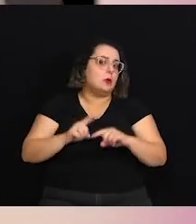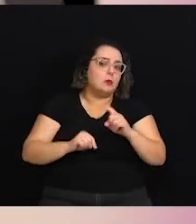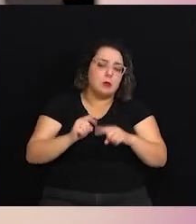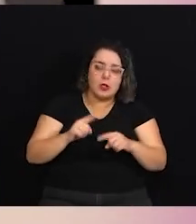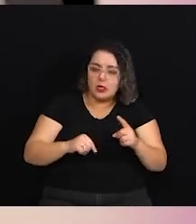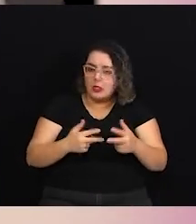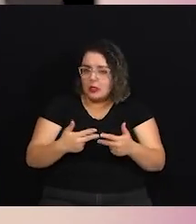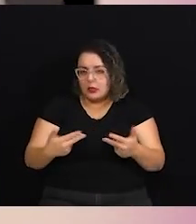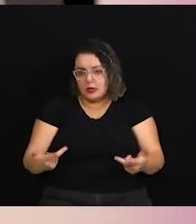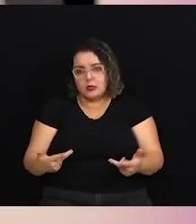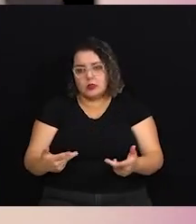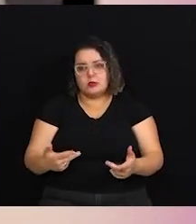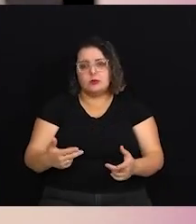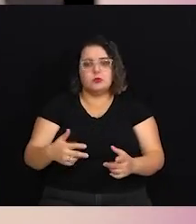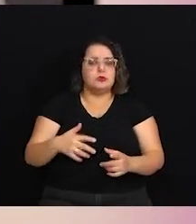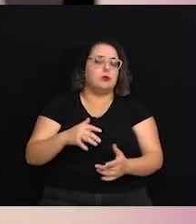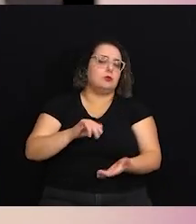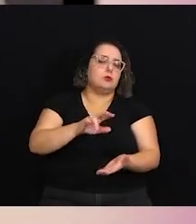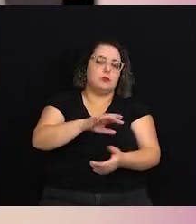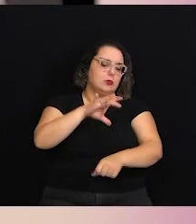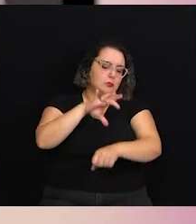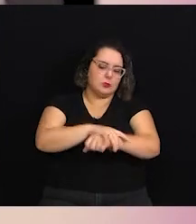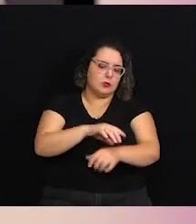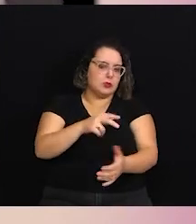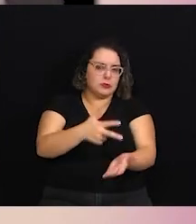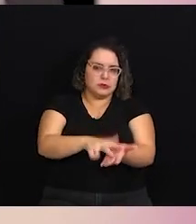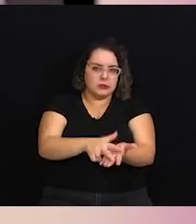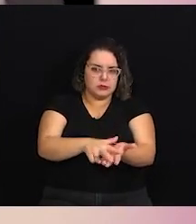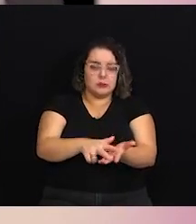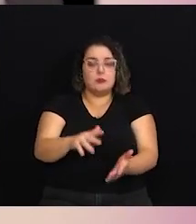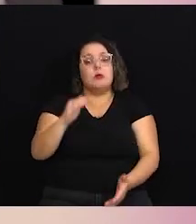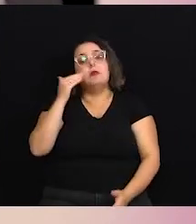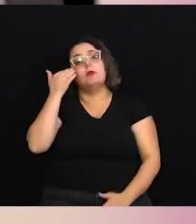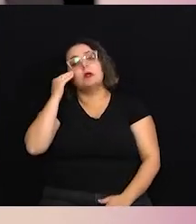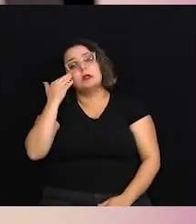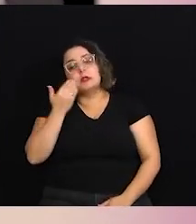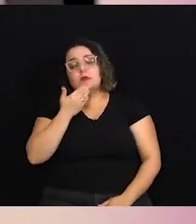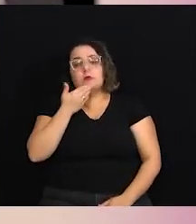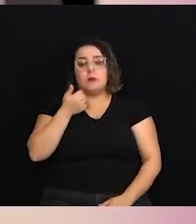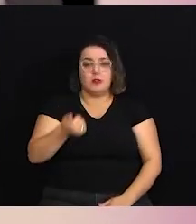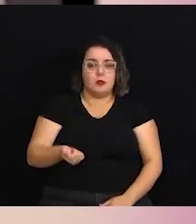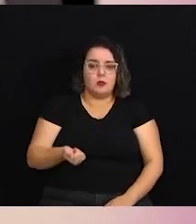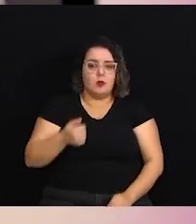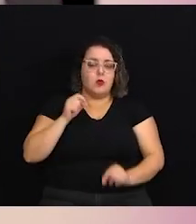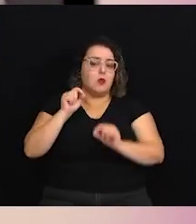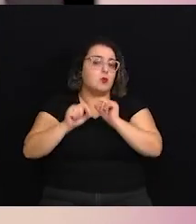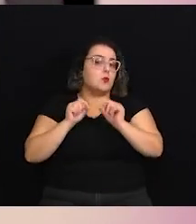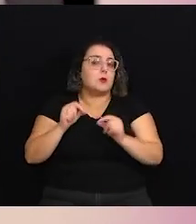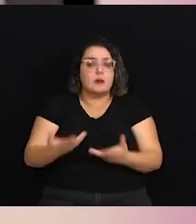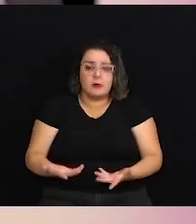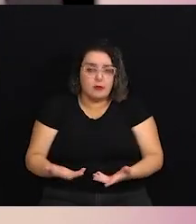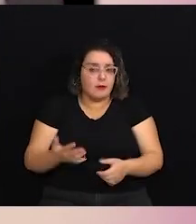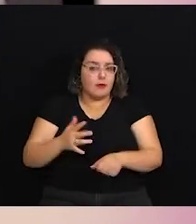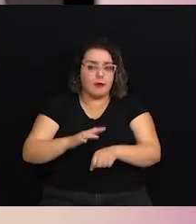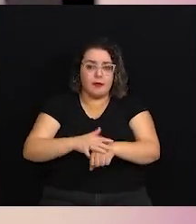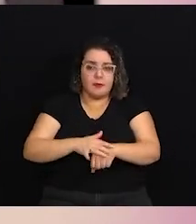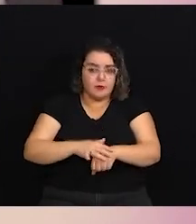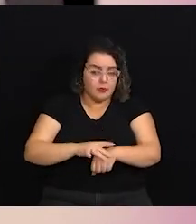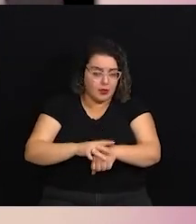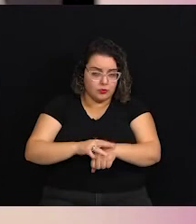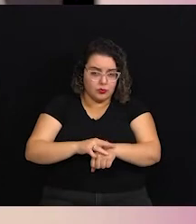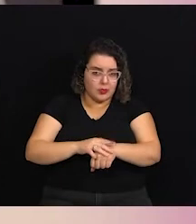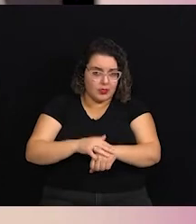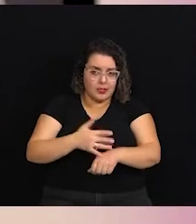material de sobrepor e Cia e para você entender melhor é sobre essa doença